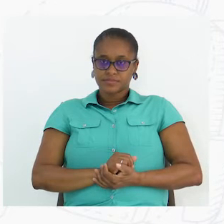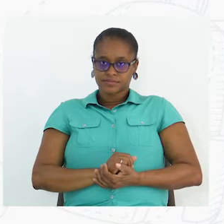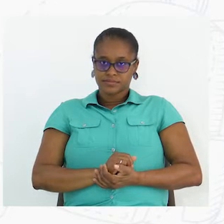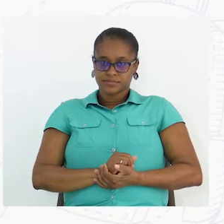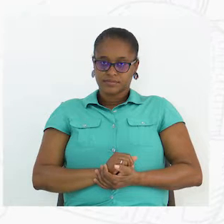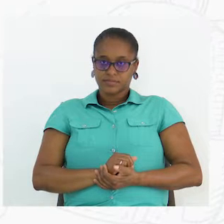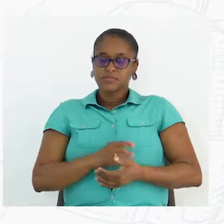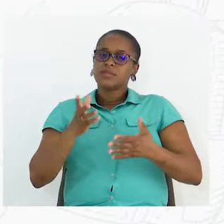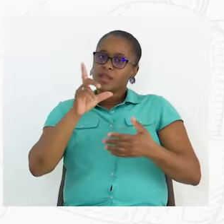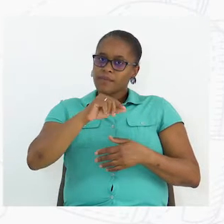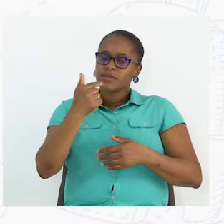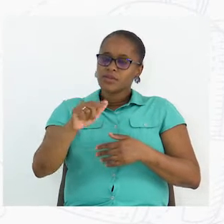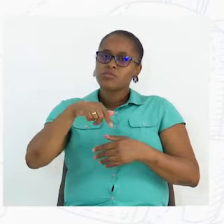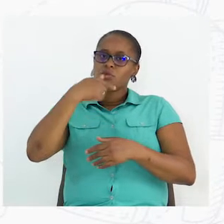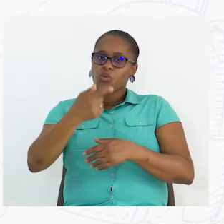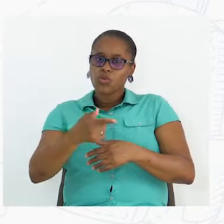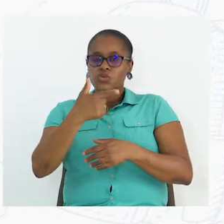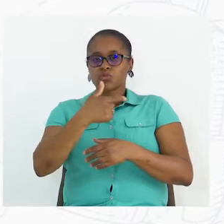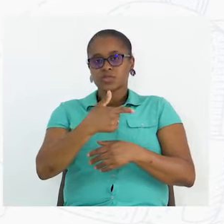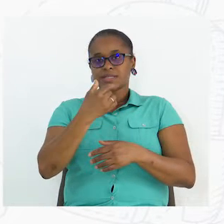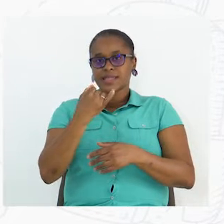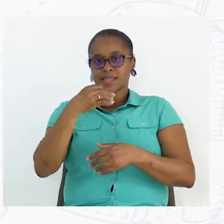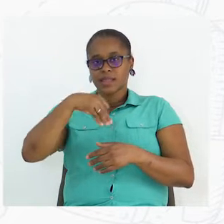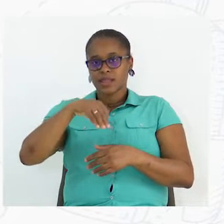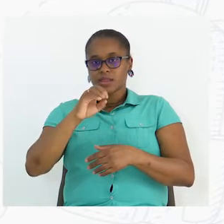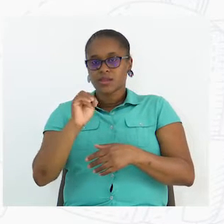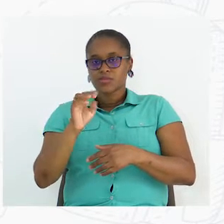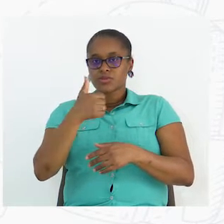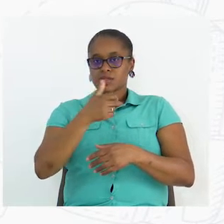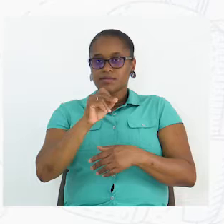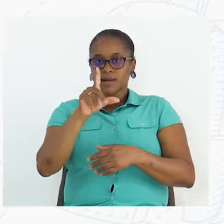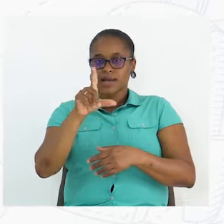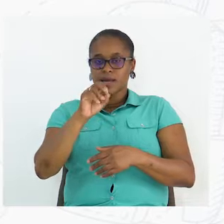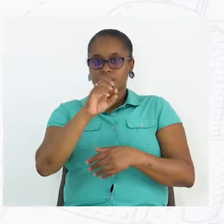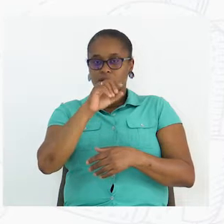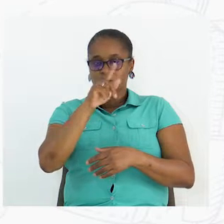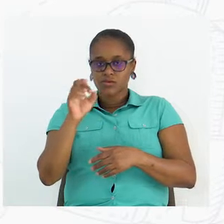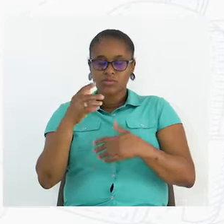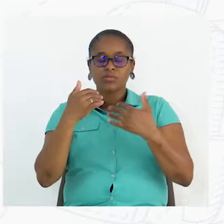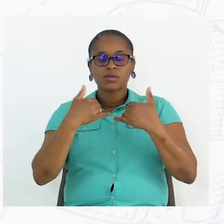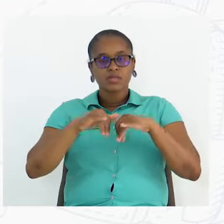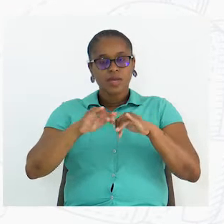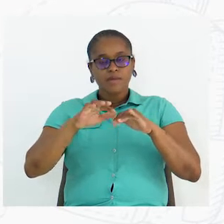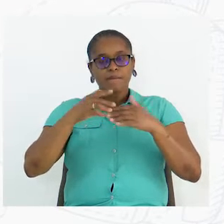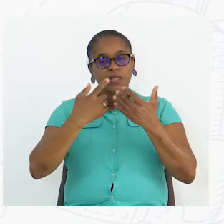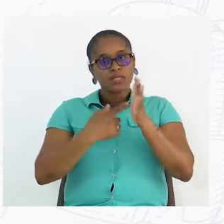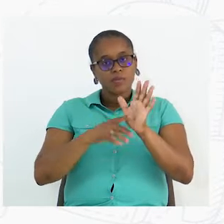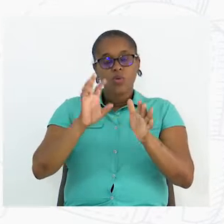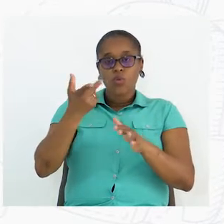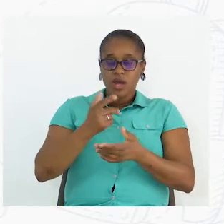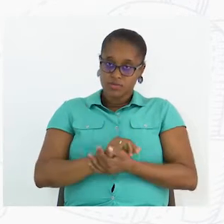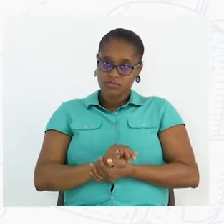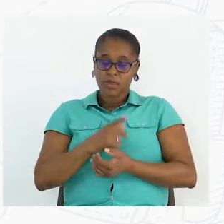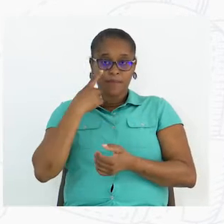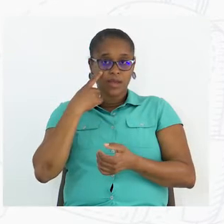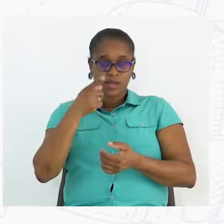ainda nós temos outros tipos de balões. Por exemplo, quando o balão aparece ponteado, quer dizer que a